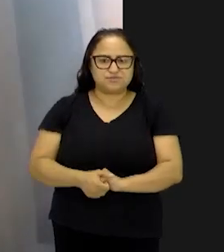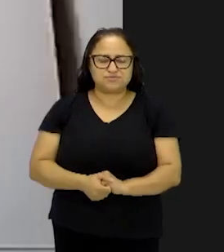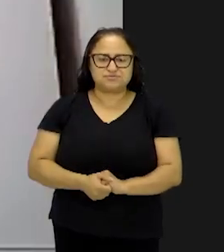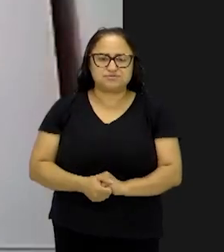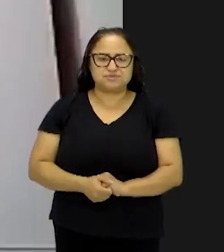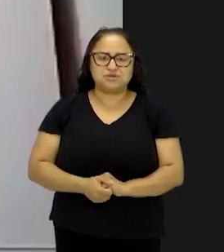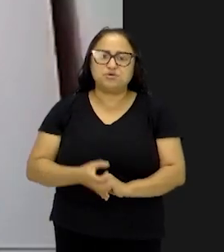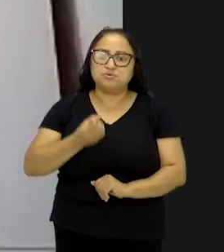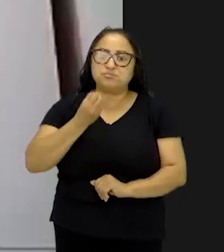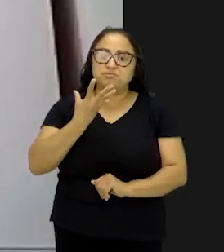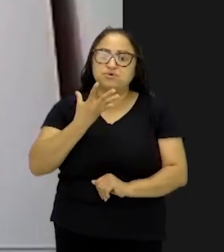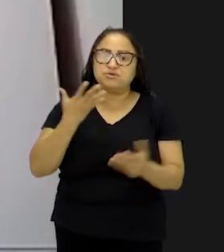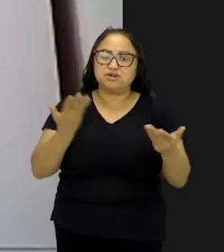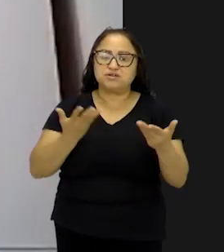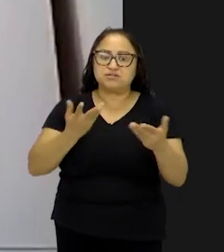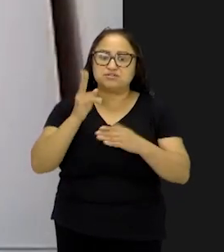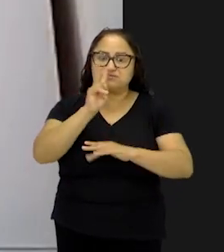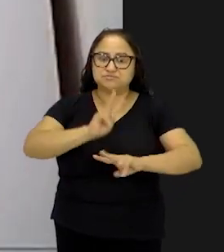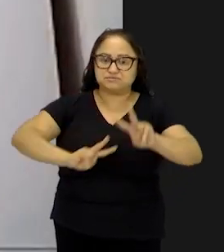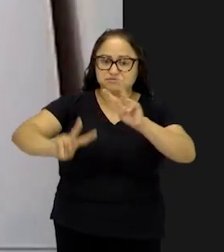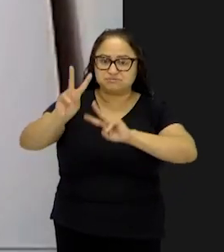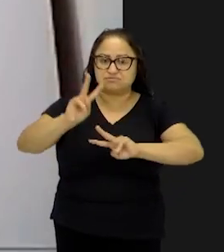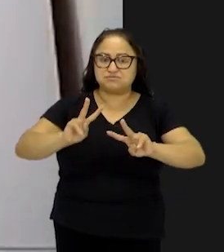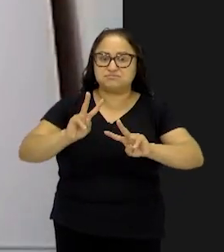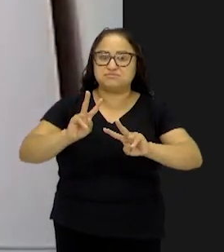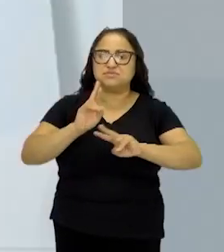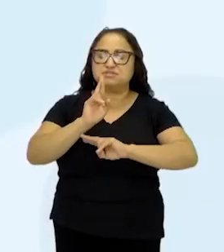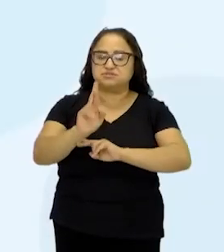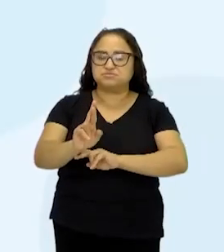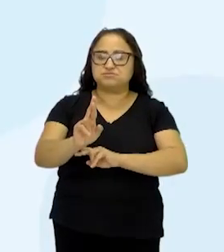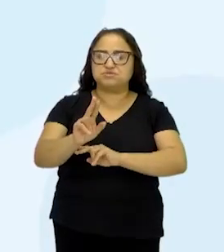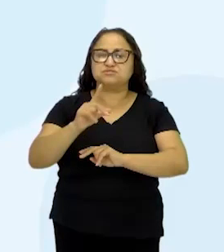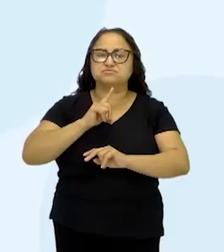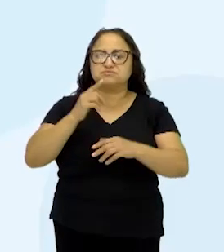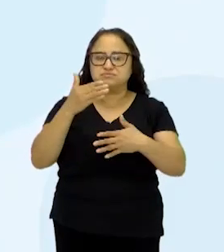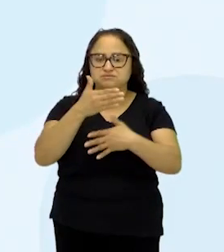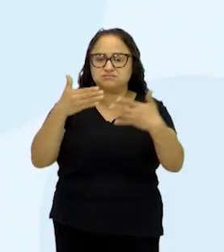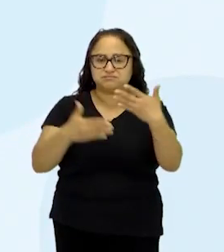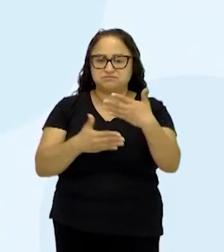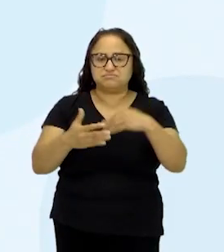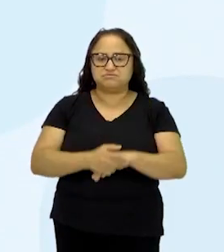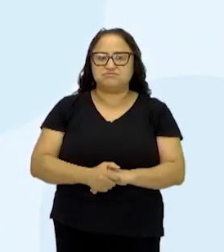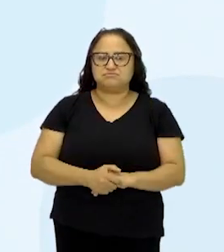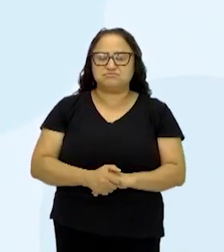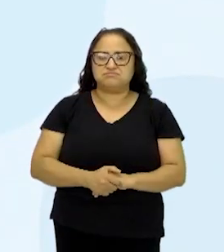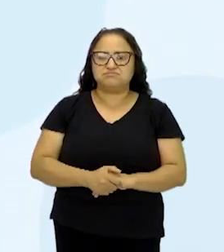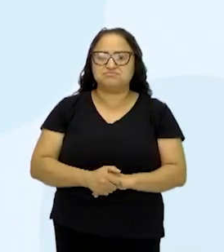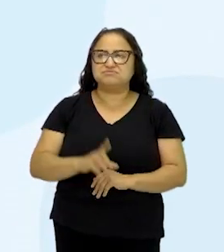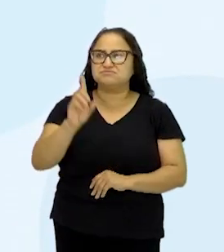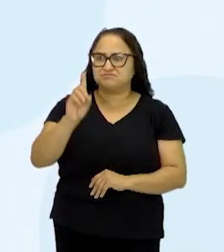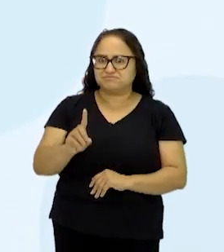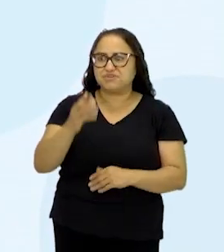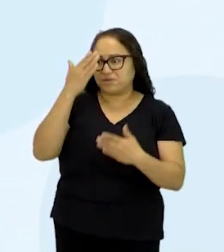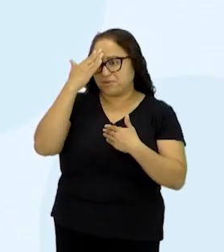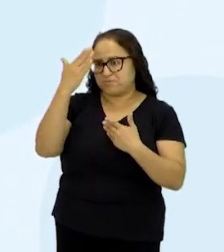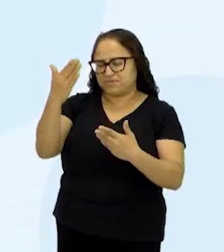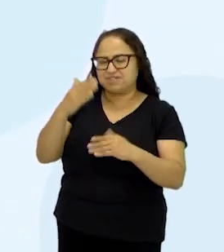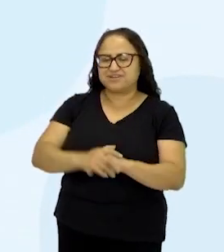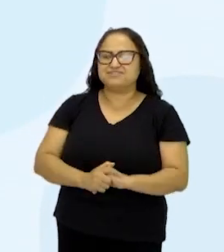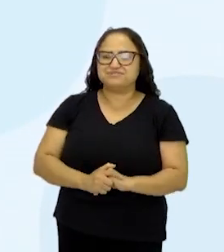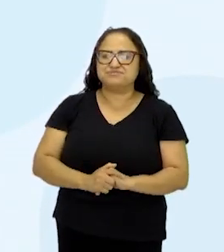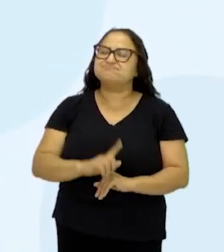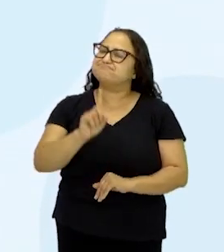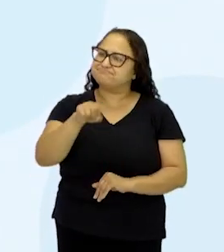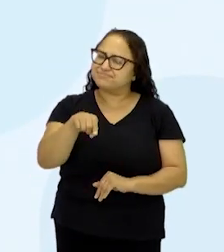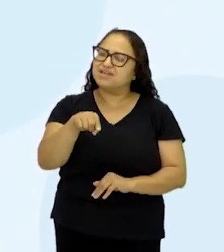Bom, pessoal, então vamos conferir as respostas, a resposta, né? Pode colocar o slide para mim, por favor, diretor. Obrigado. Então, é